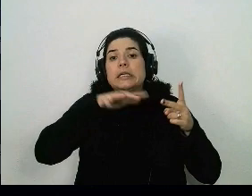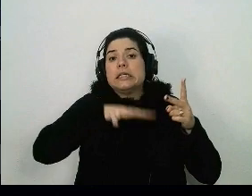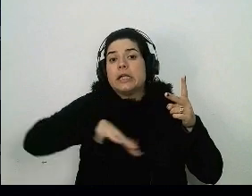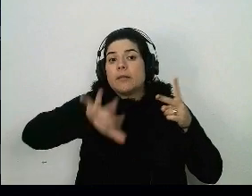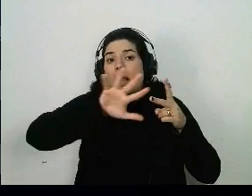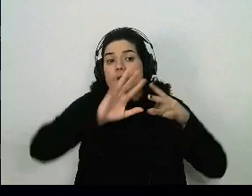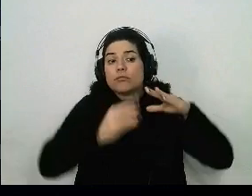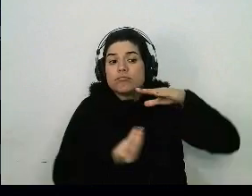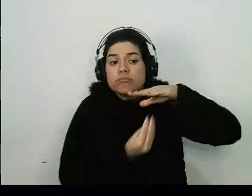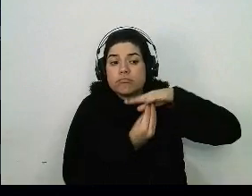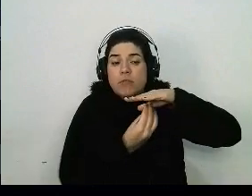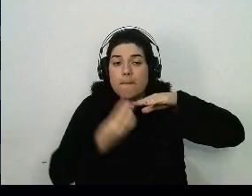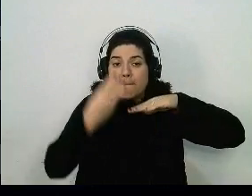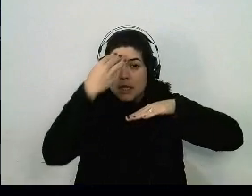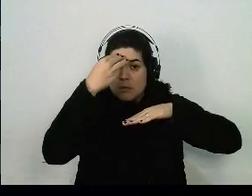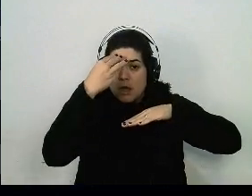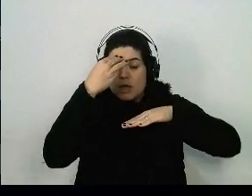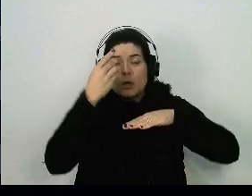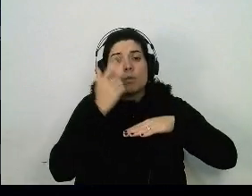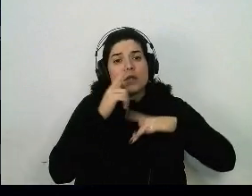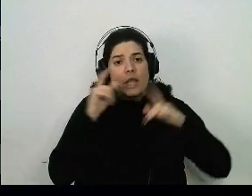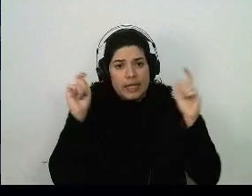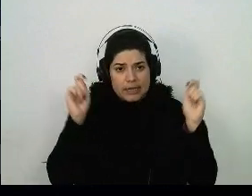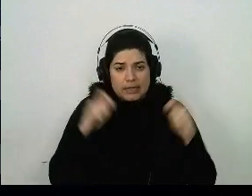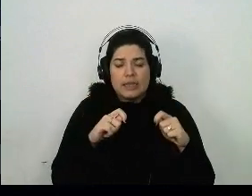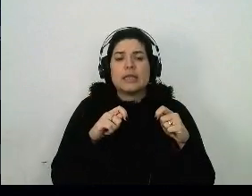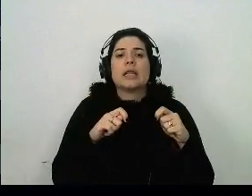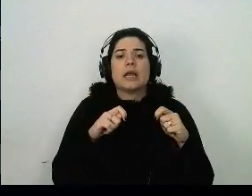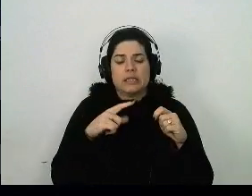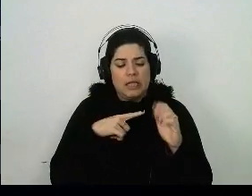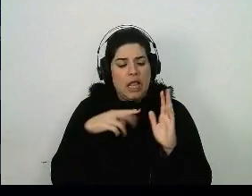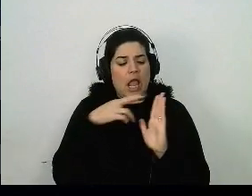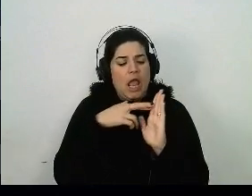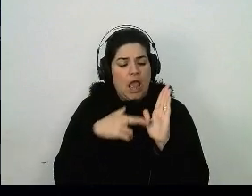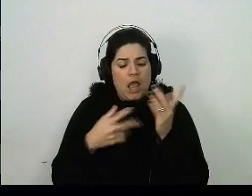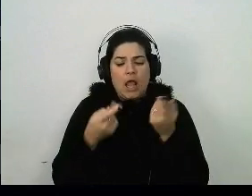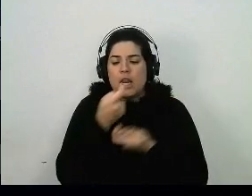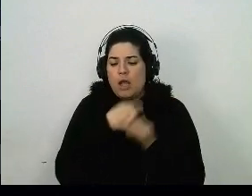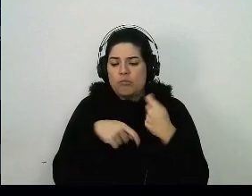consiga escalonar conforme a nossa regra de negócio.